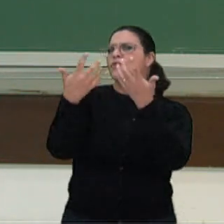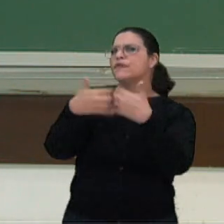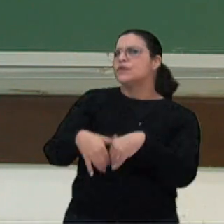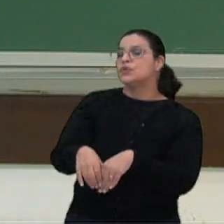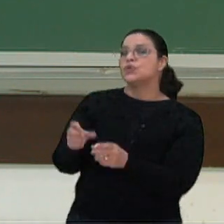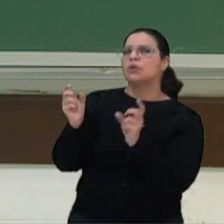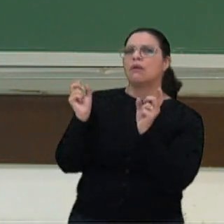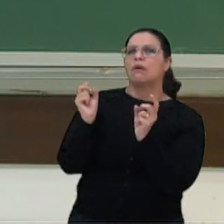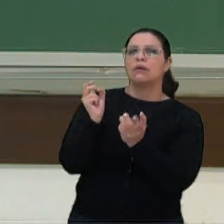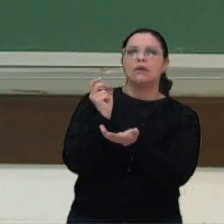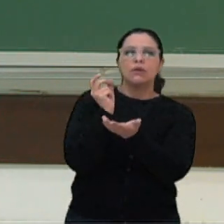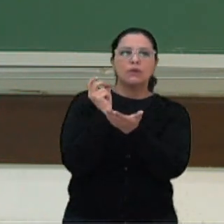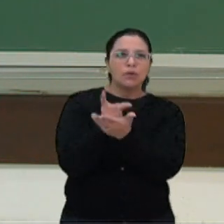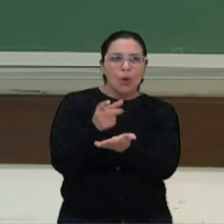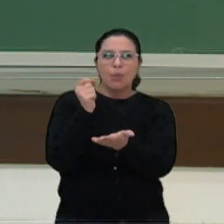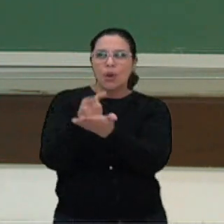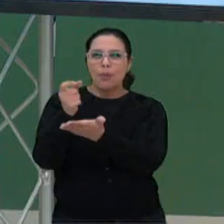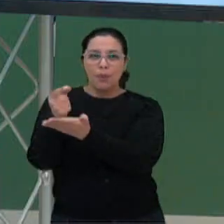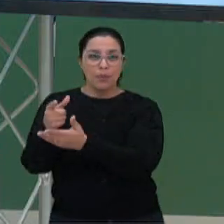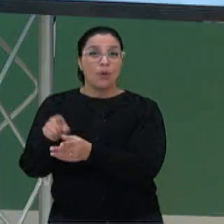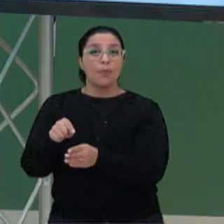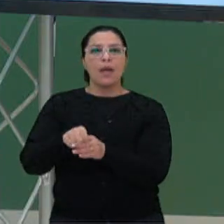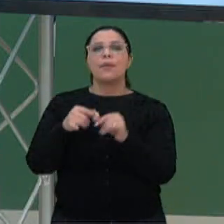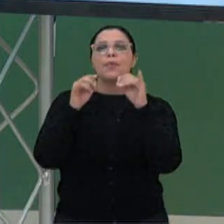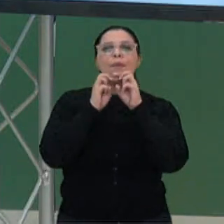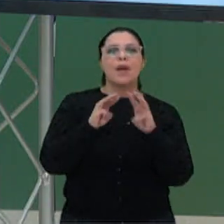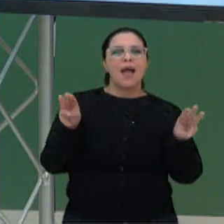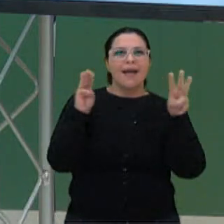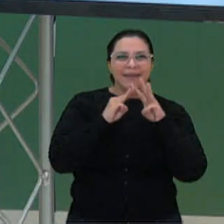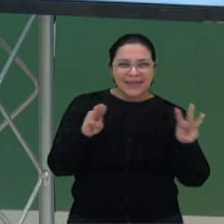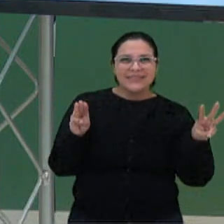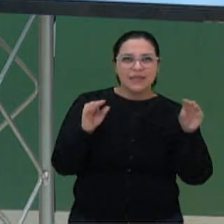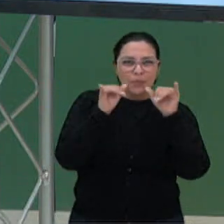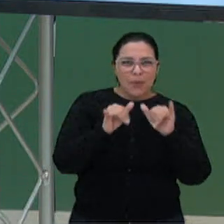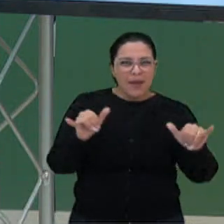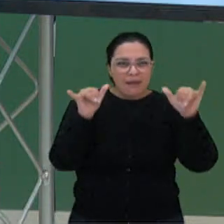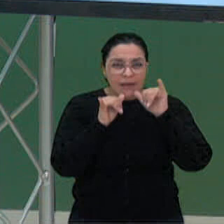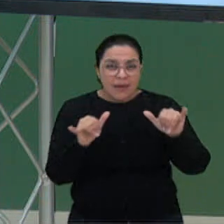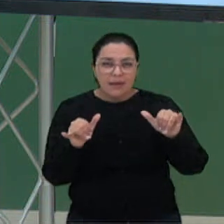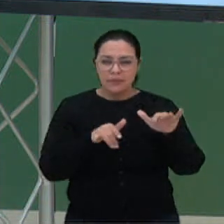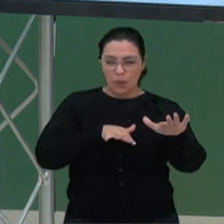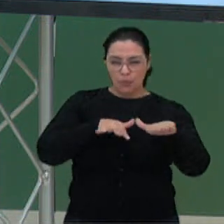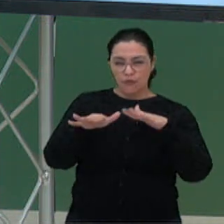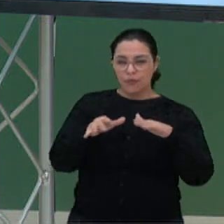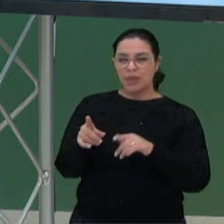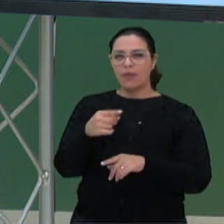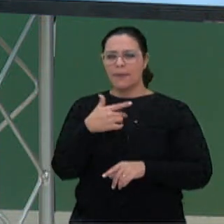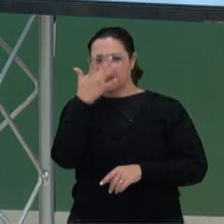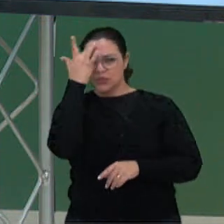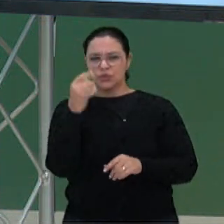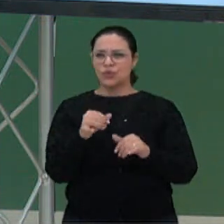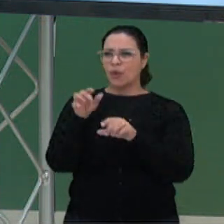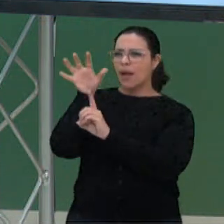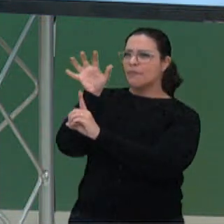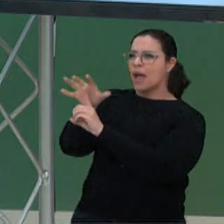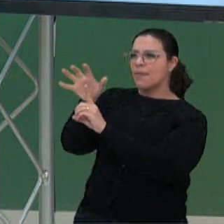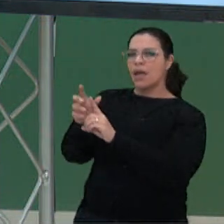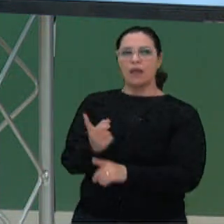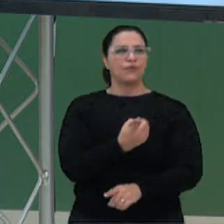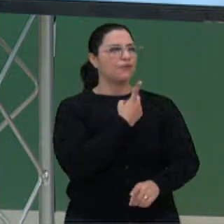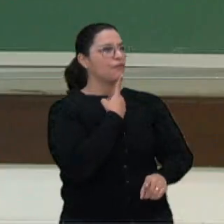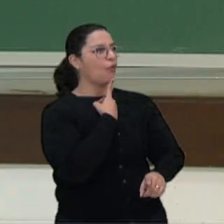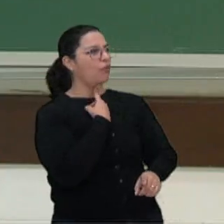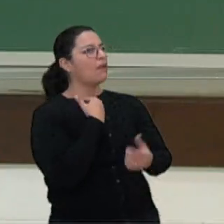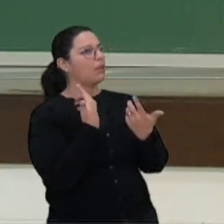Quem faz com que as pessoas queiram comprar? A propaganda. É quem mobiliza o desejo de consumir. Então vejam